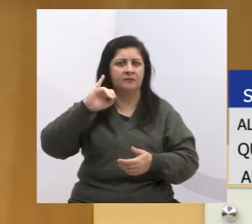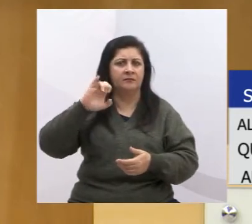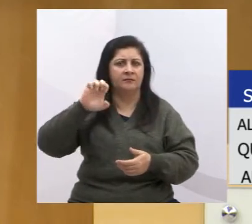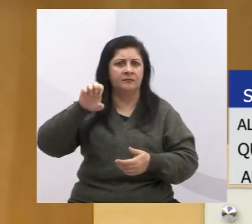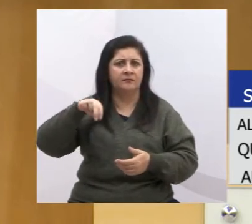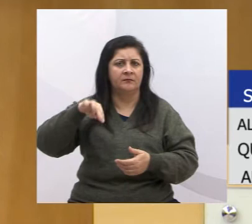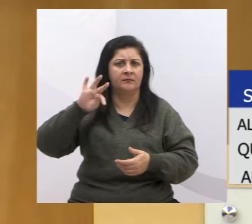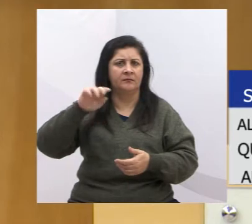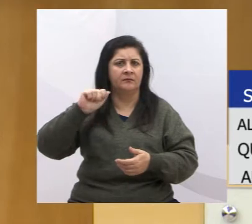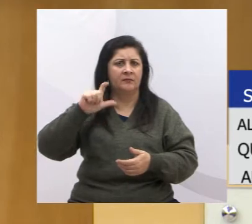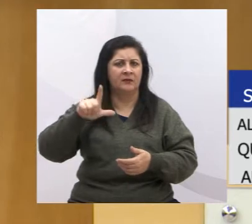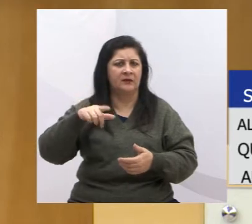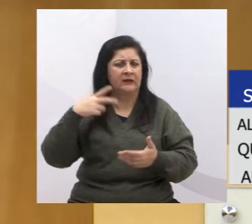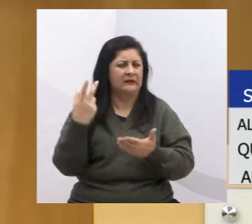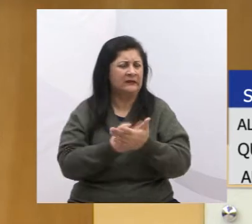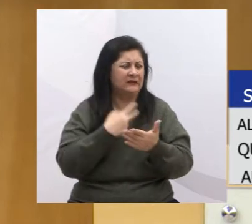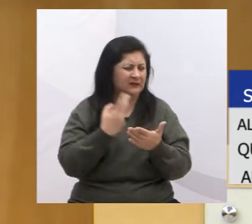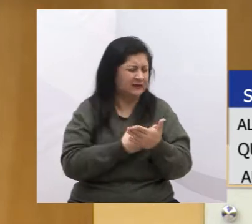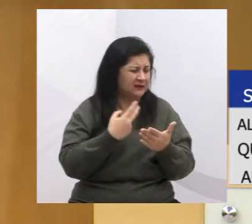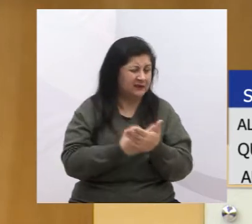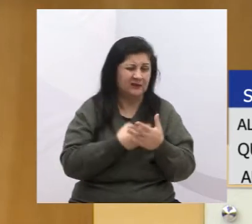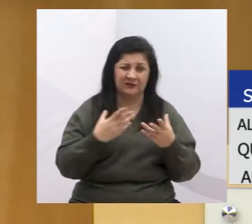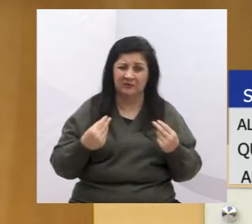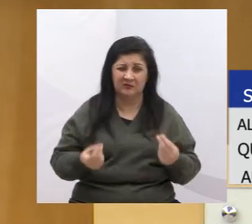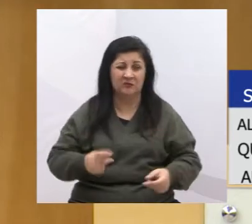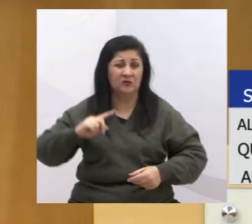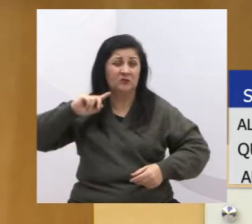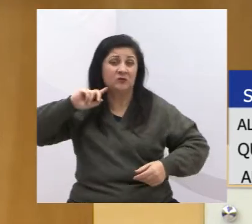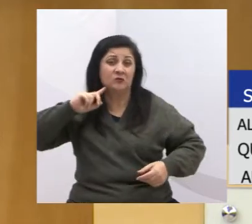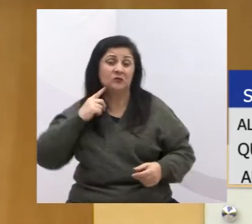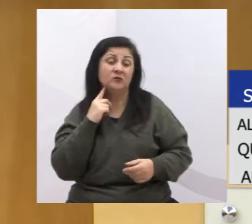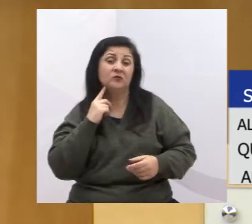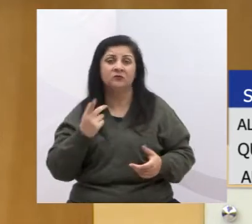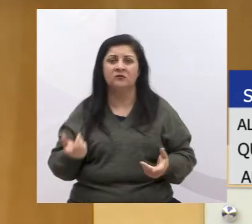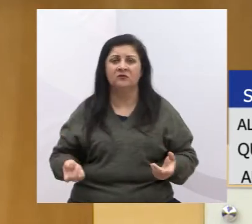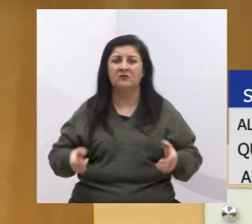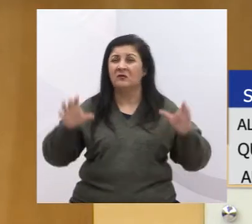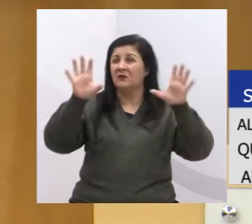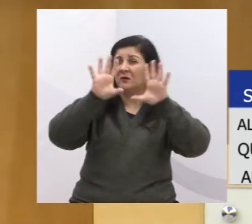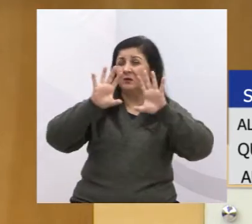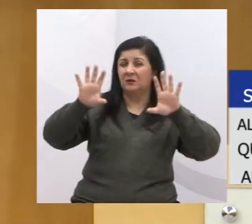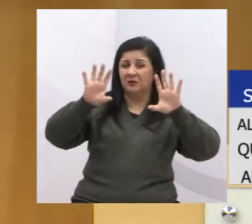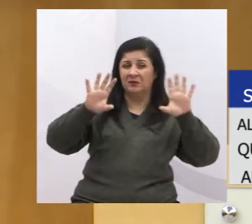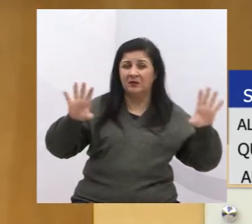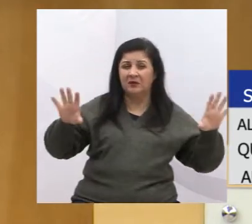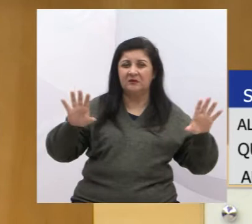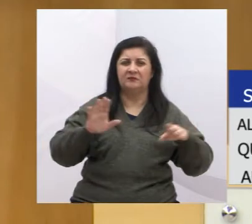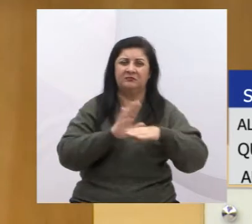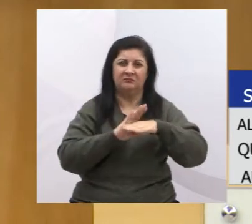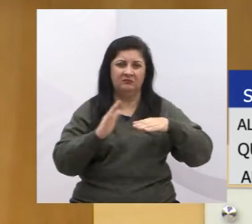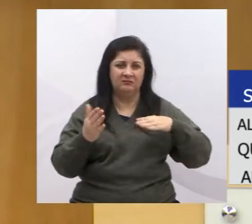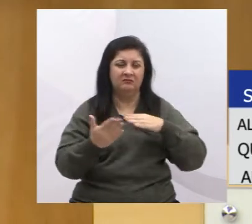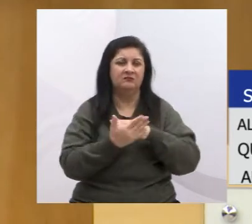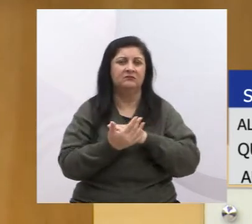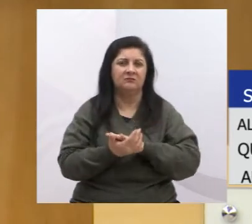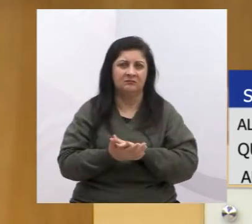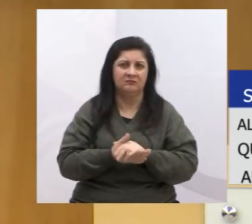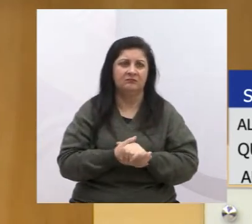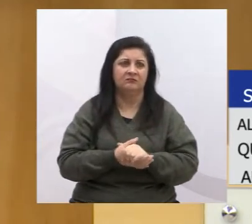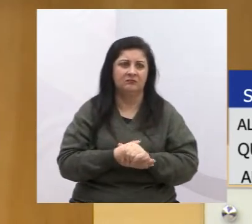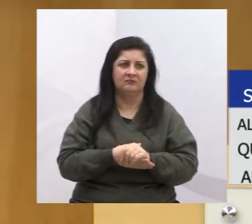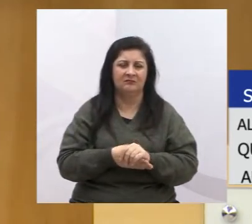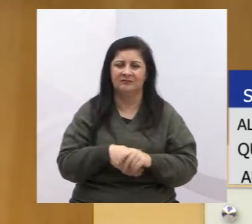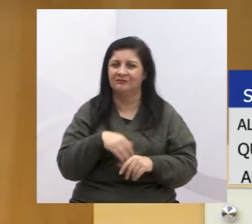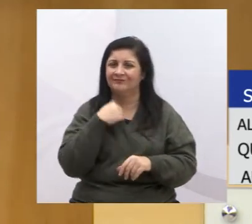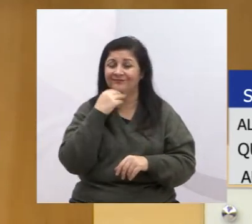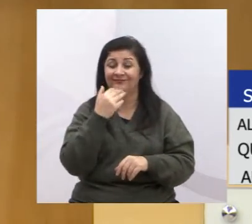inconsistências na sua atividade, poluindo, né, o ar do Cidade de Salvador, daquela região. As pessoas já não